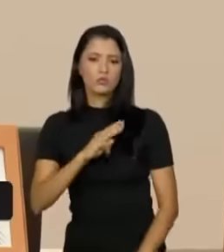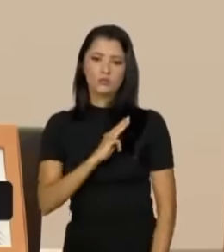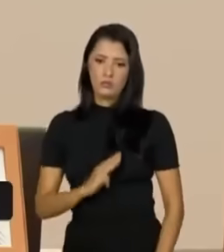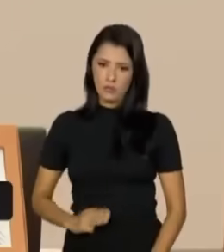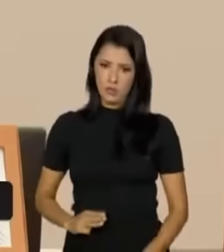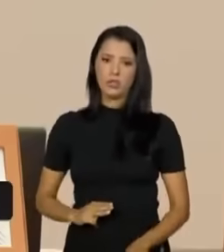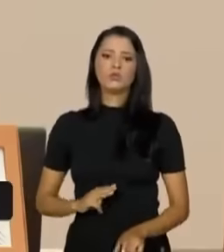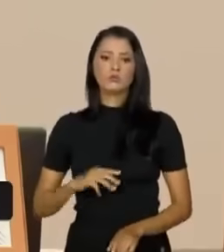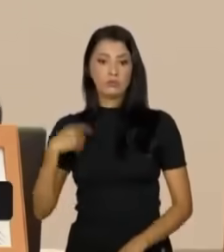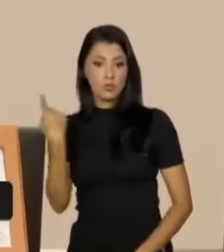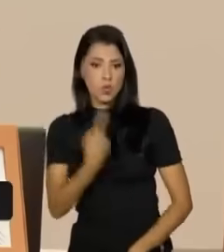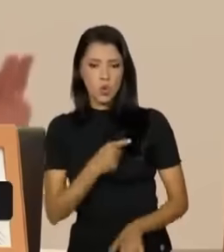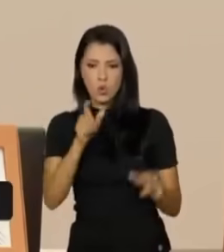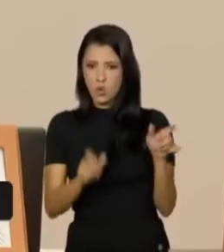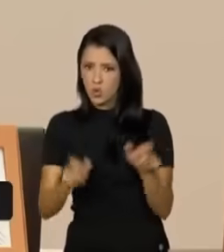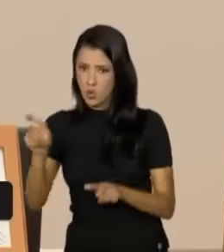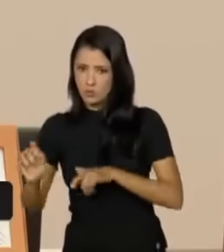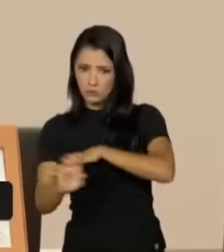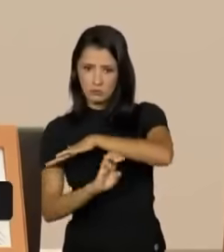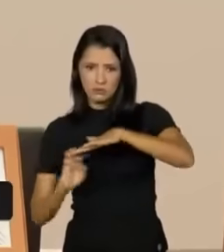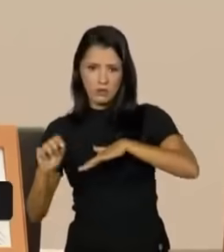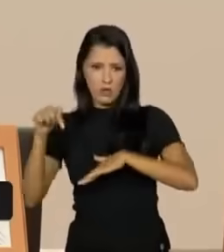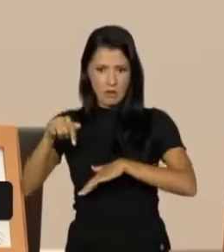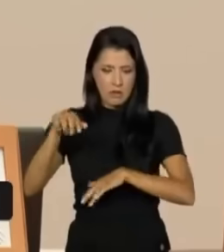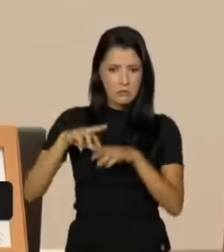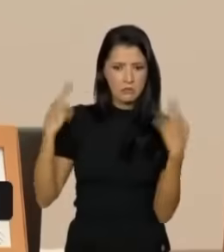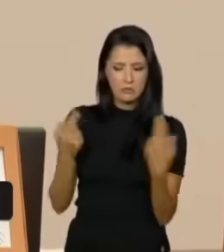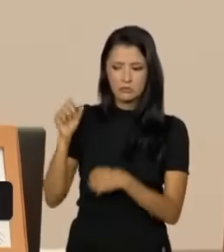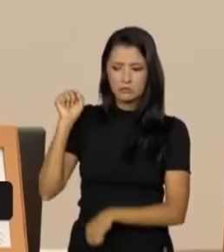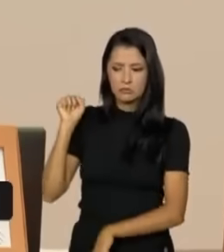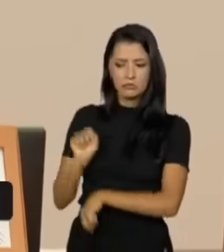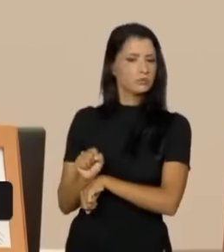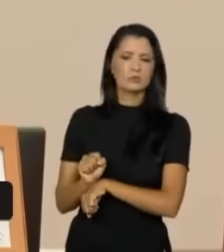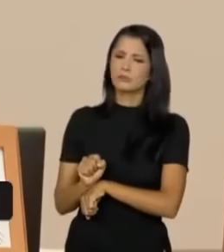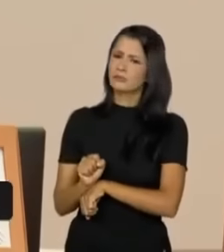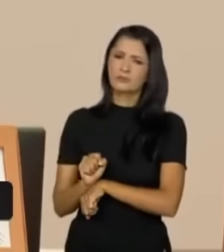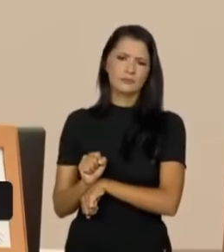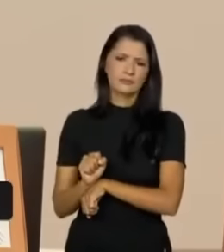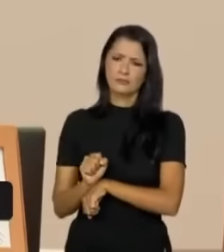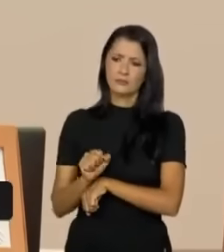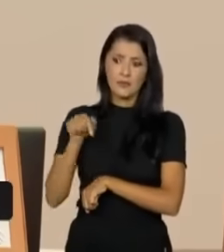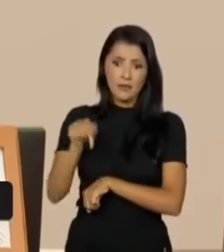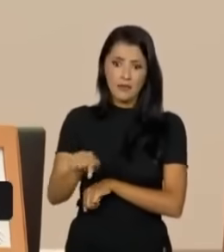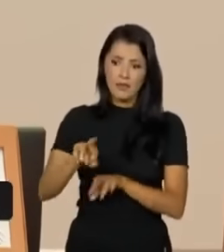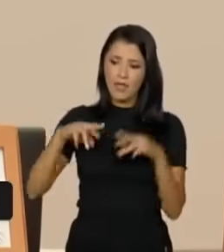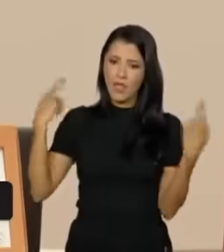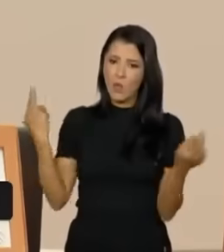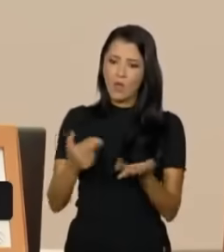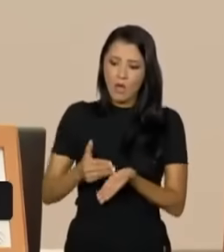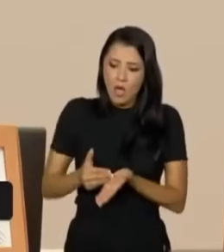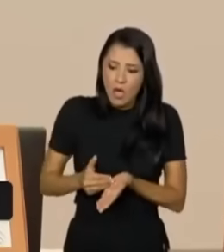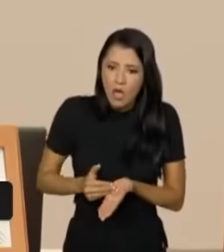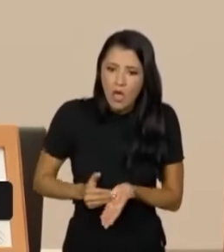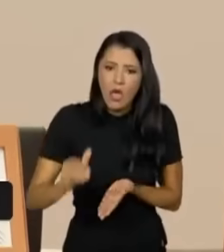empresários não parem nessa reunião. Essa reunião é apenas a